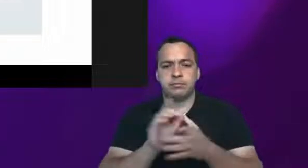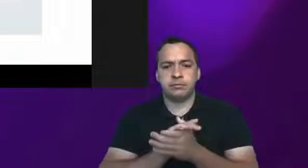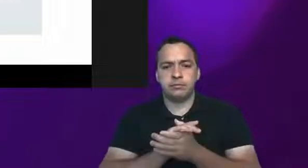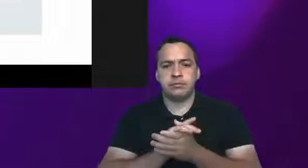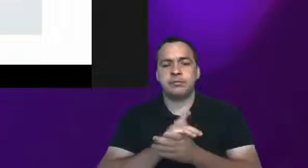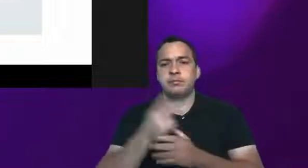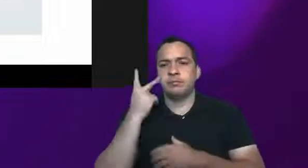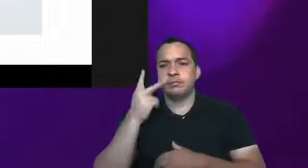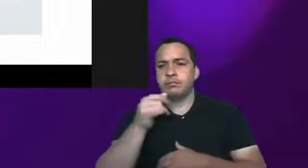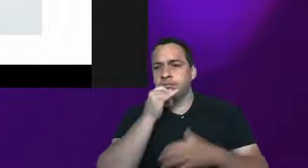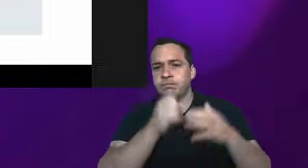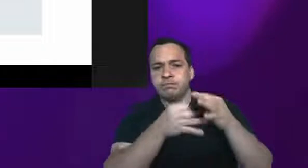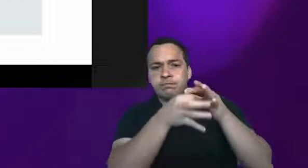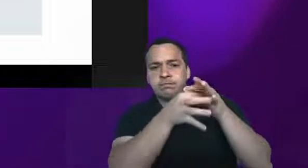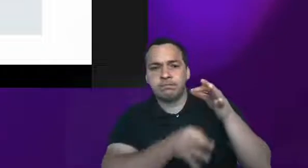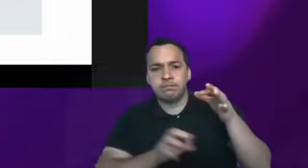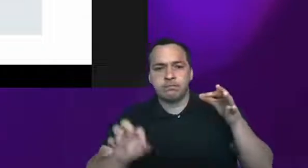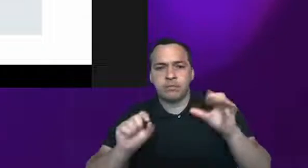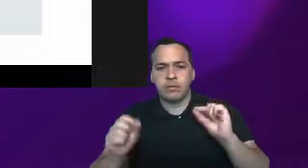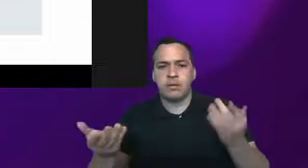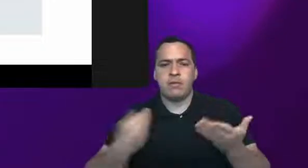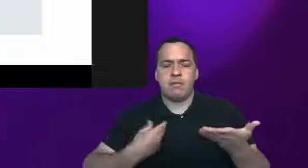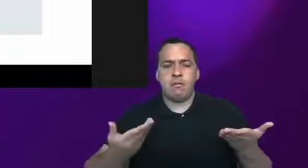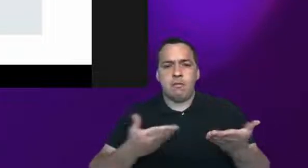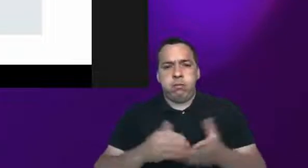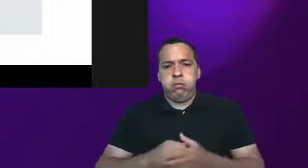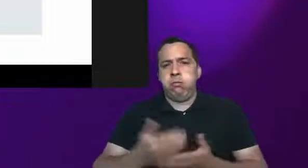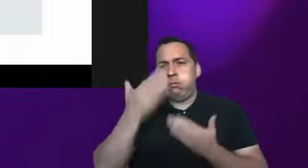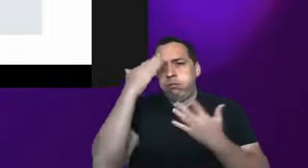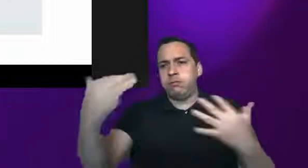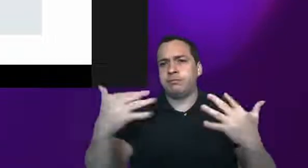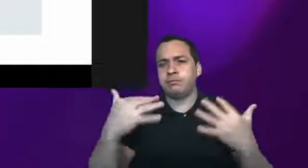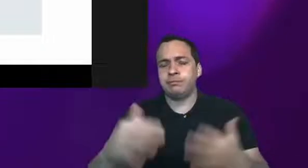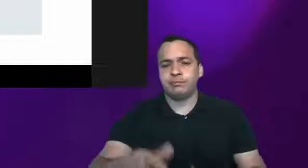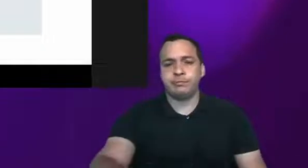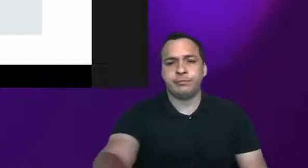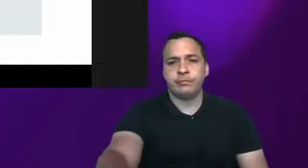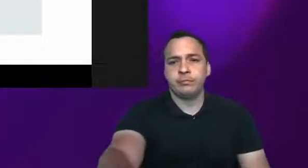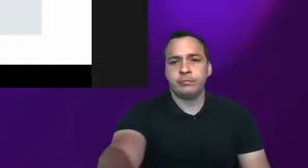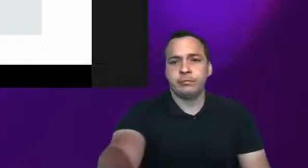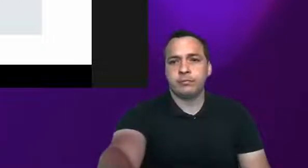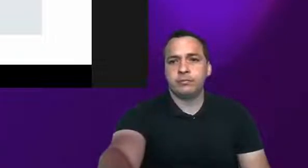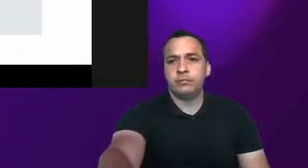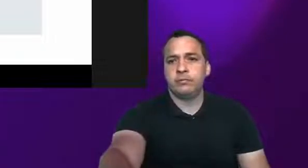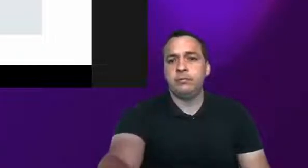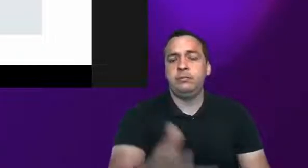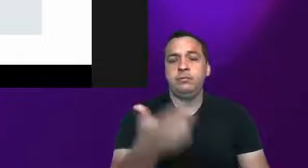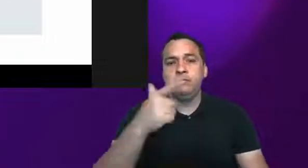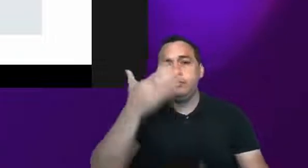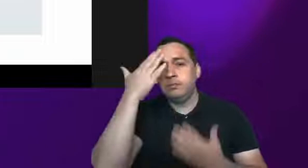coloretal atualmente. Muito obrigado por me ouvirem e agradeço o convite mais uma vez.